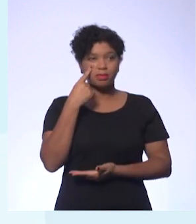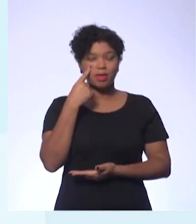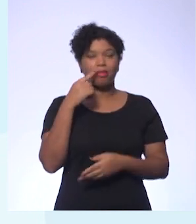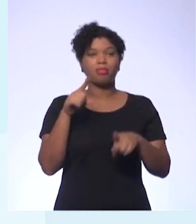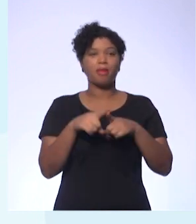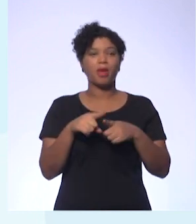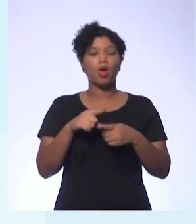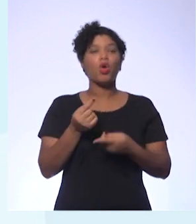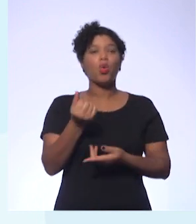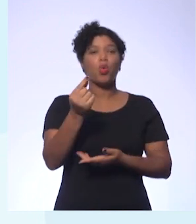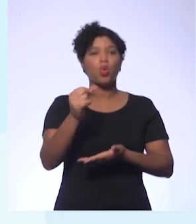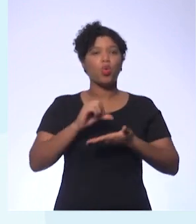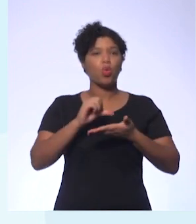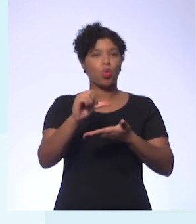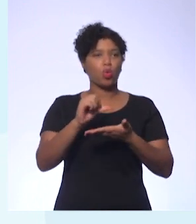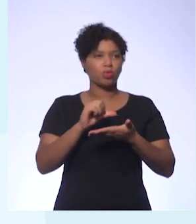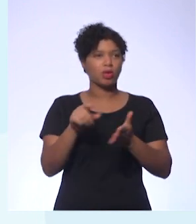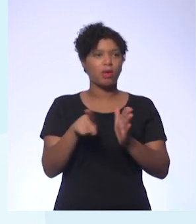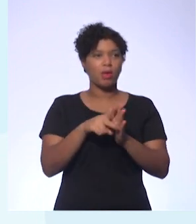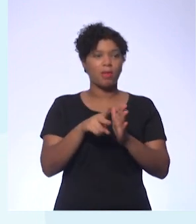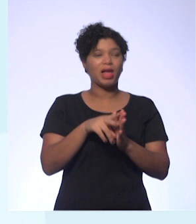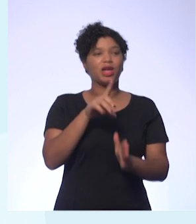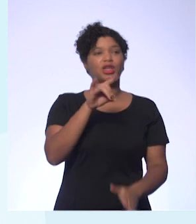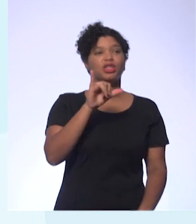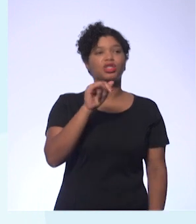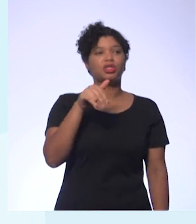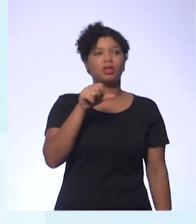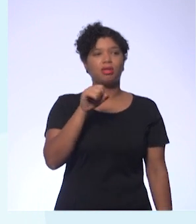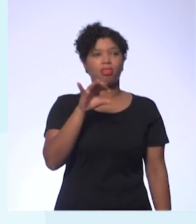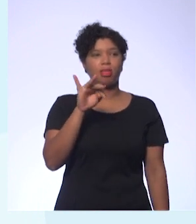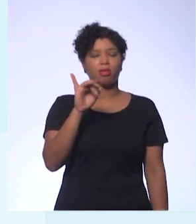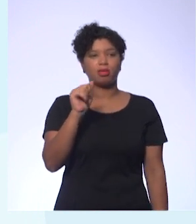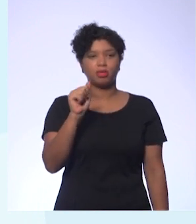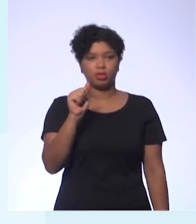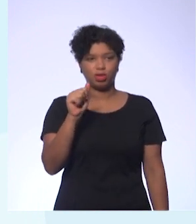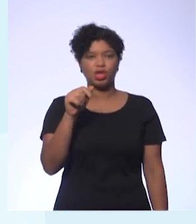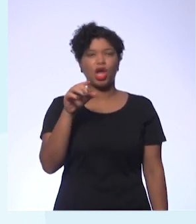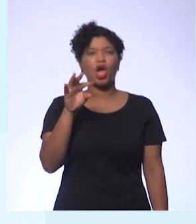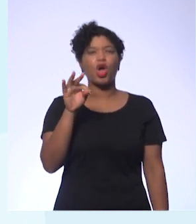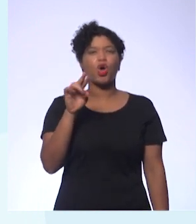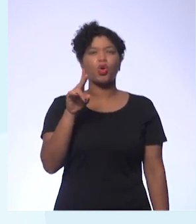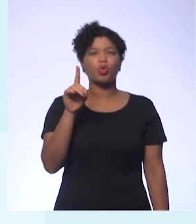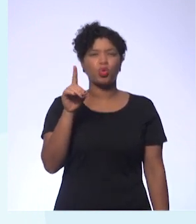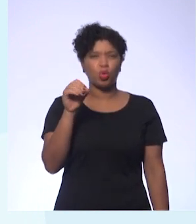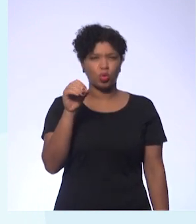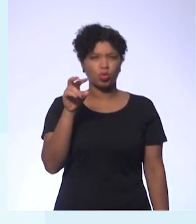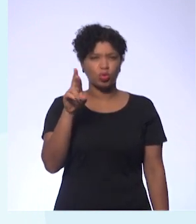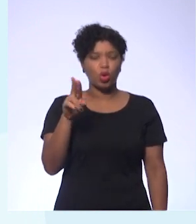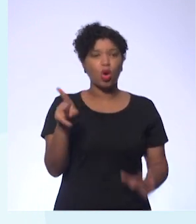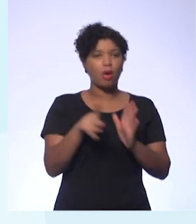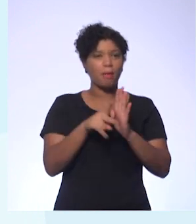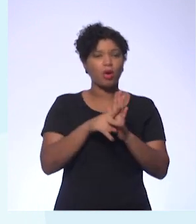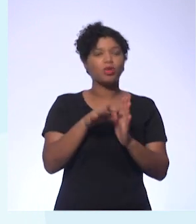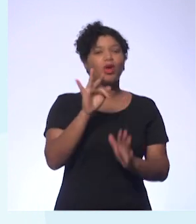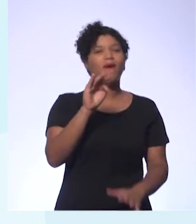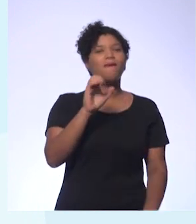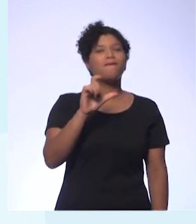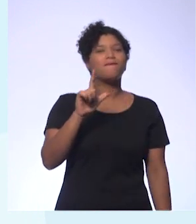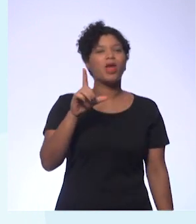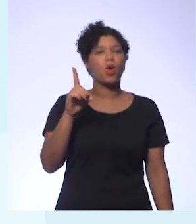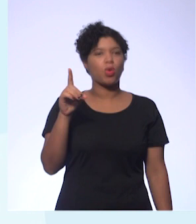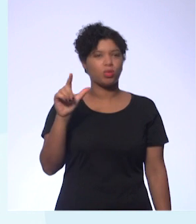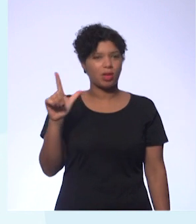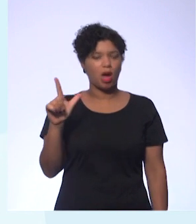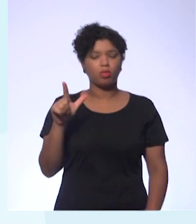de capitais, lá na dinastia Tudor. Dinastia Tudor é aquela lá do feudalismo, onde nós tínhamos as